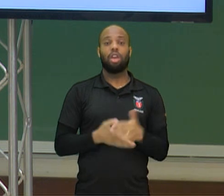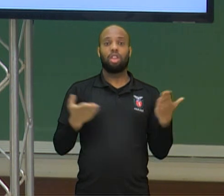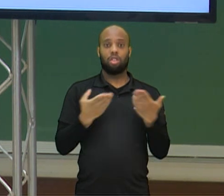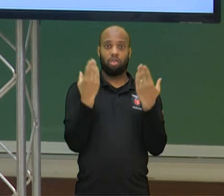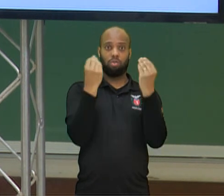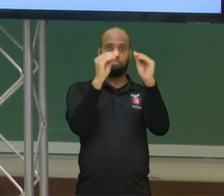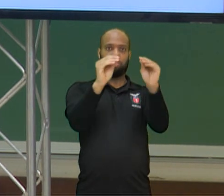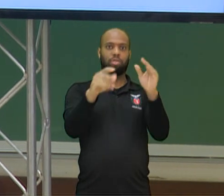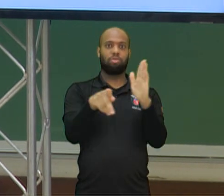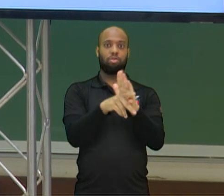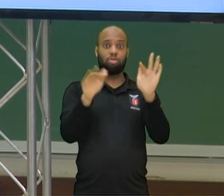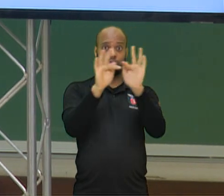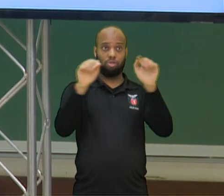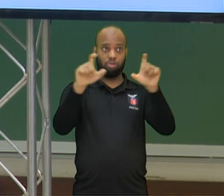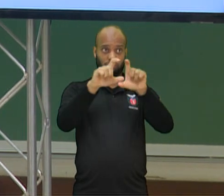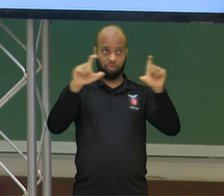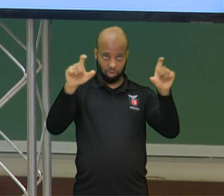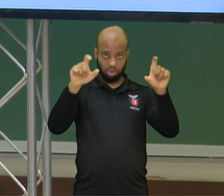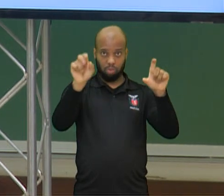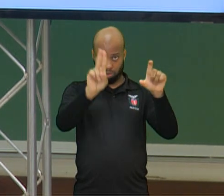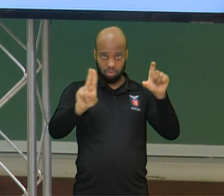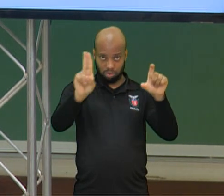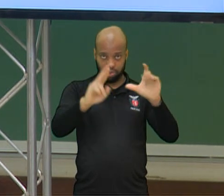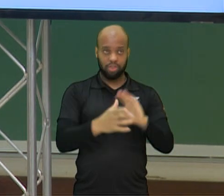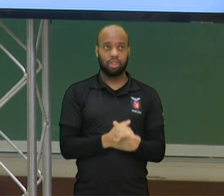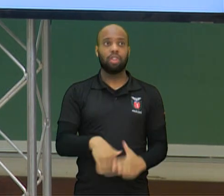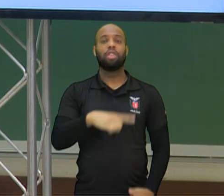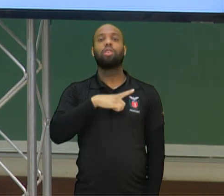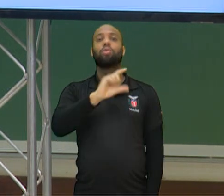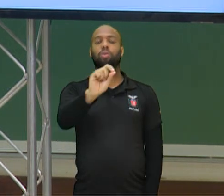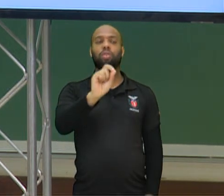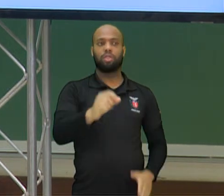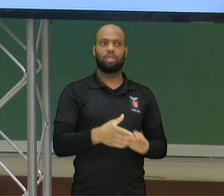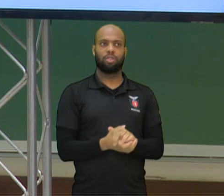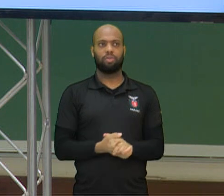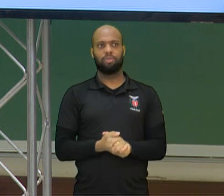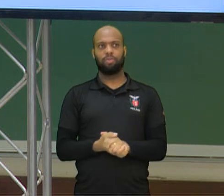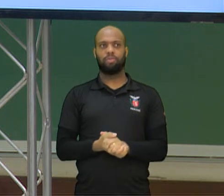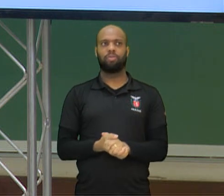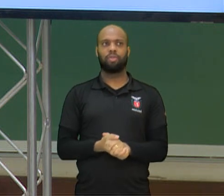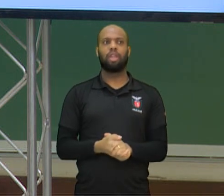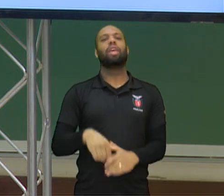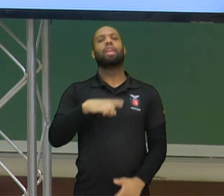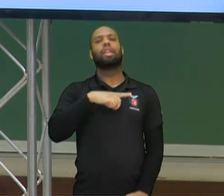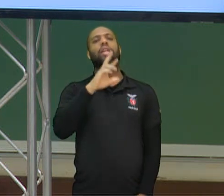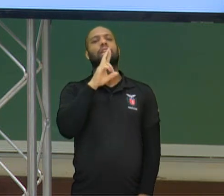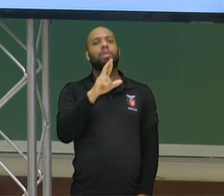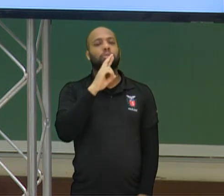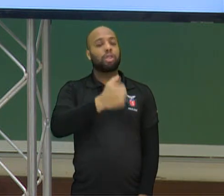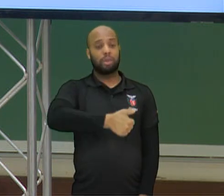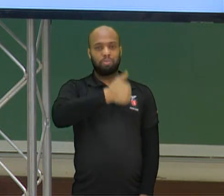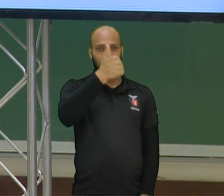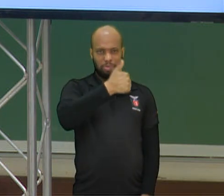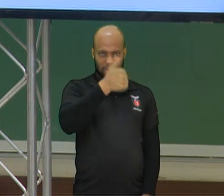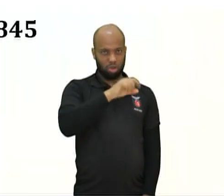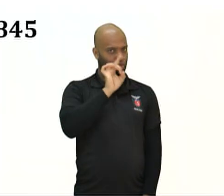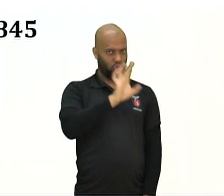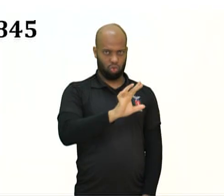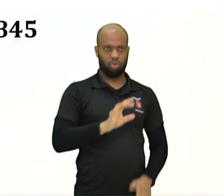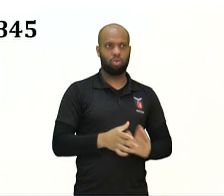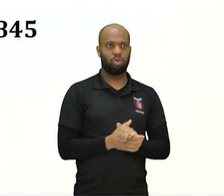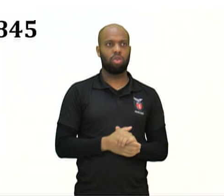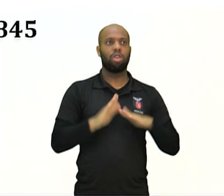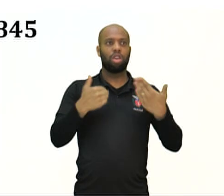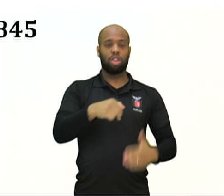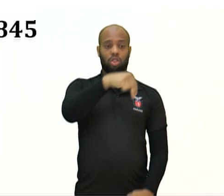colocando na nossa fórmula, nós temos que resolvendo o nosso primeiro binomial. Então,